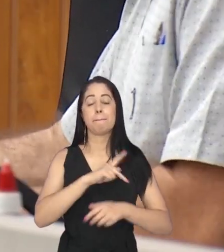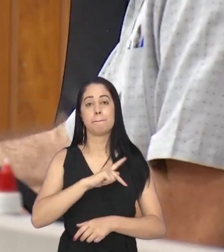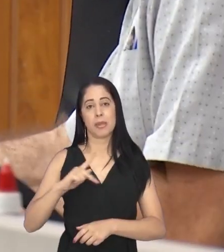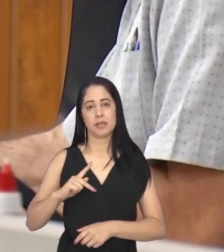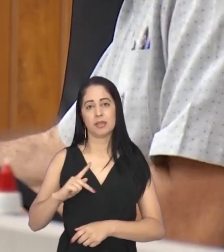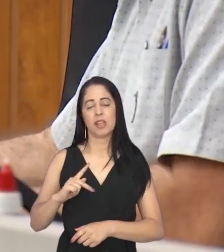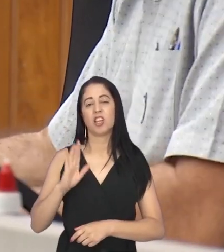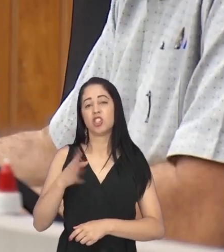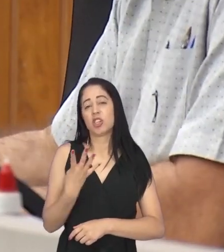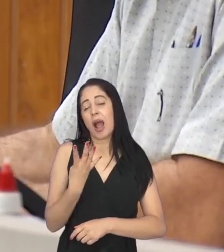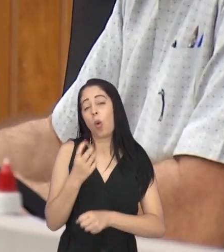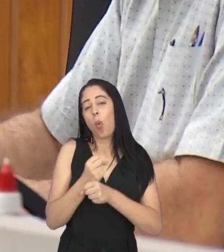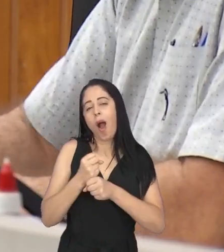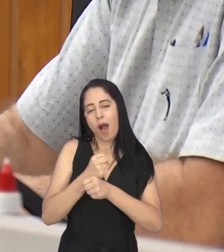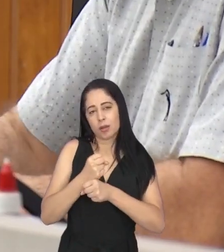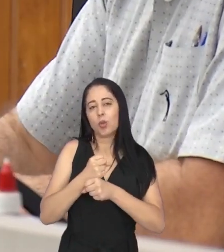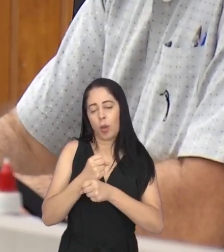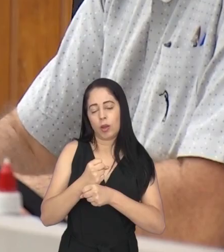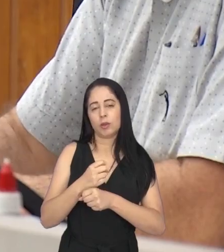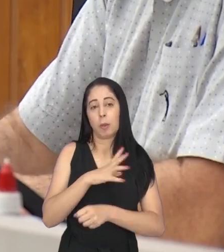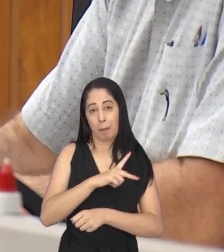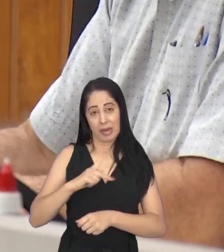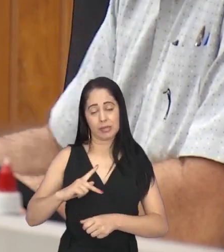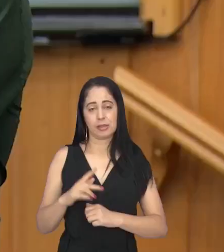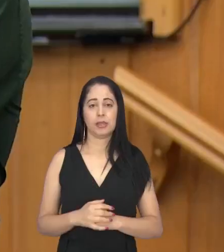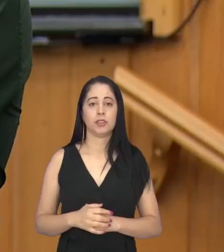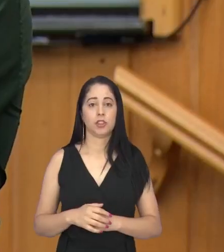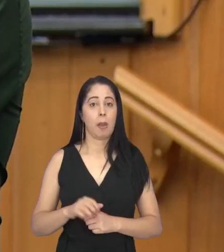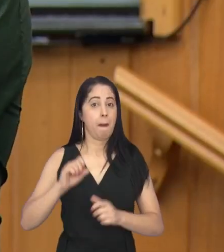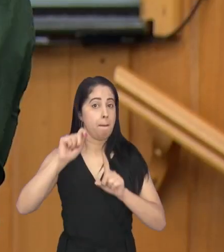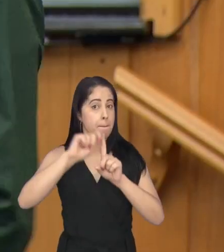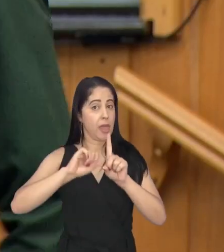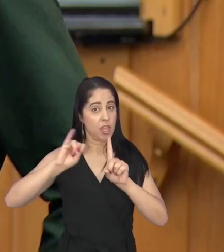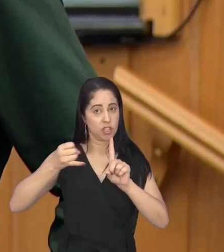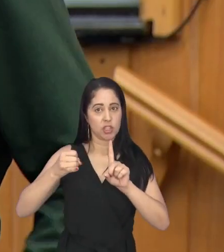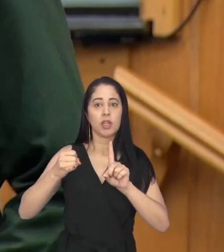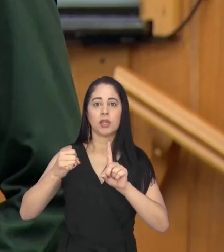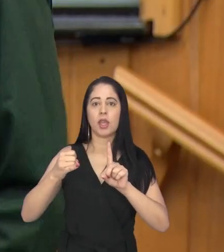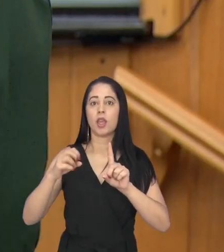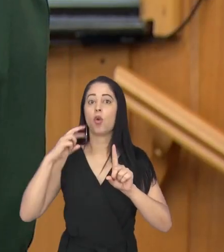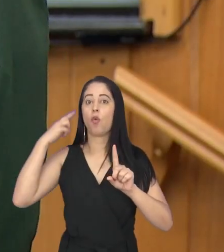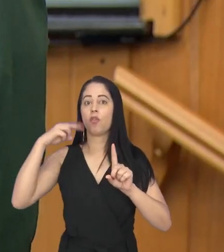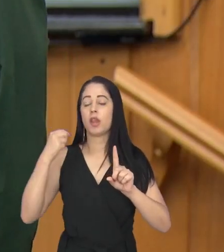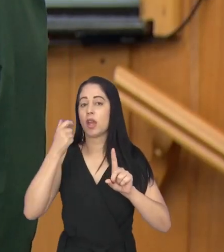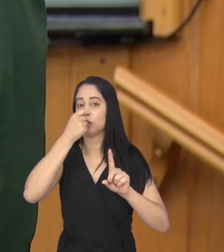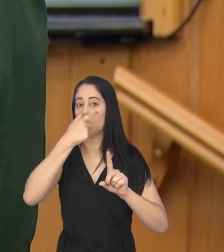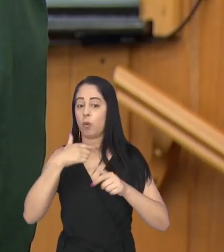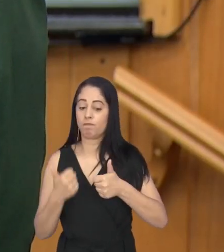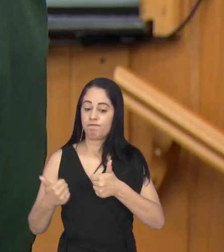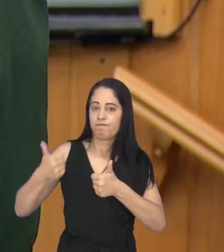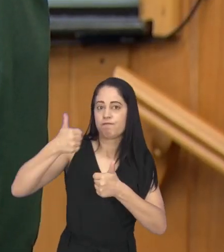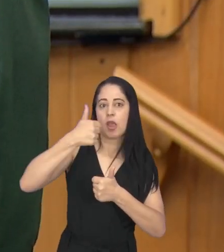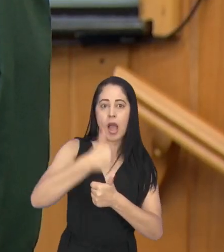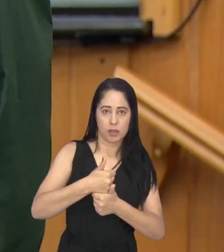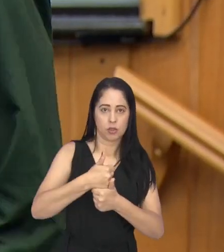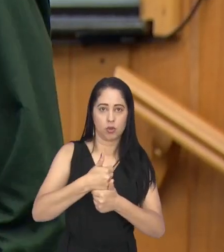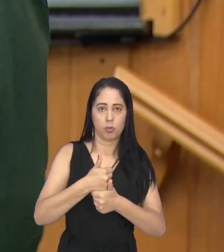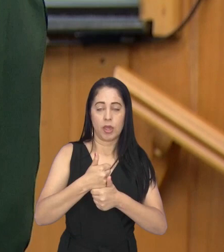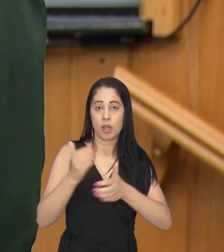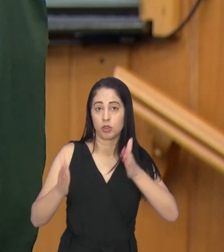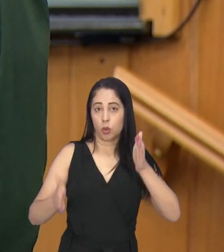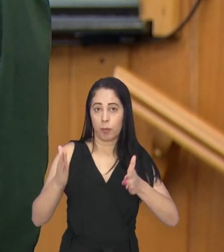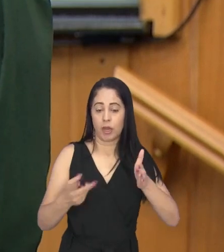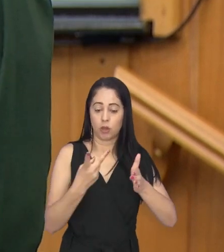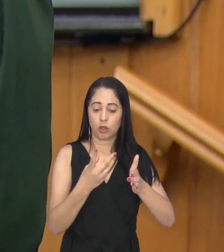Câmara após 4 anos à frente do Legislativo. Em janeiro, o vereador Roberto do Eleven assume o cargo para o